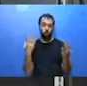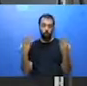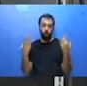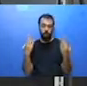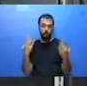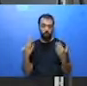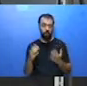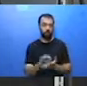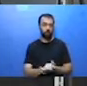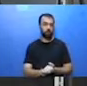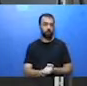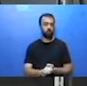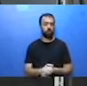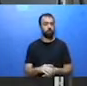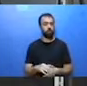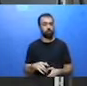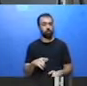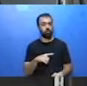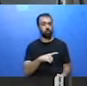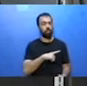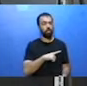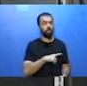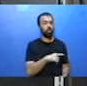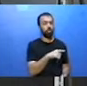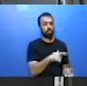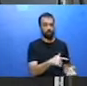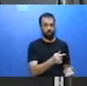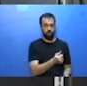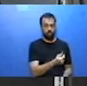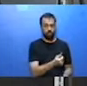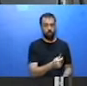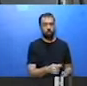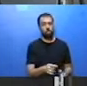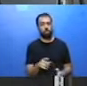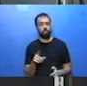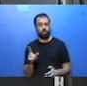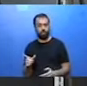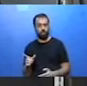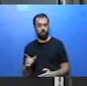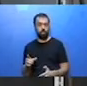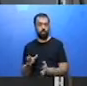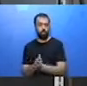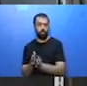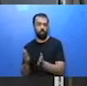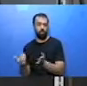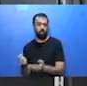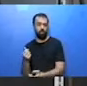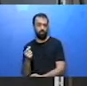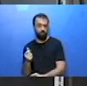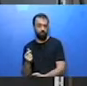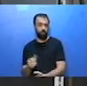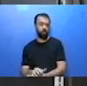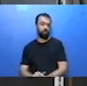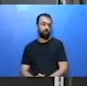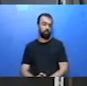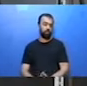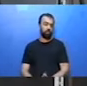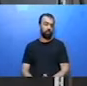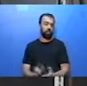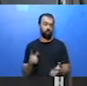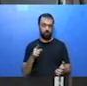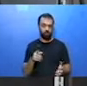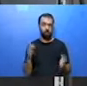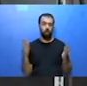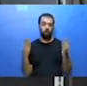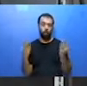quantidades o que ele tinha que pagar com que ele tinha em dinheiro daí você compara tá